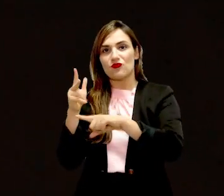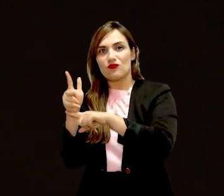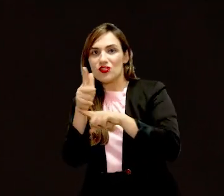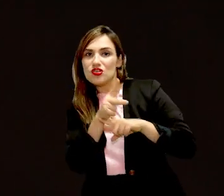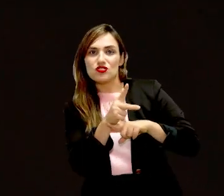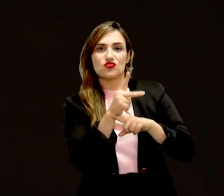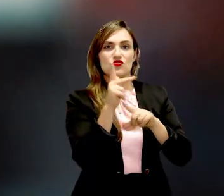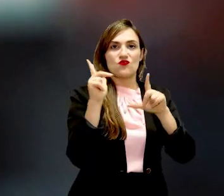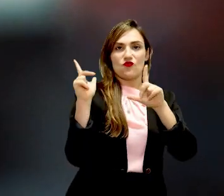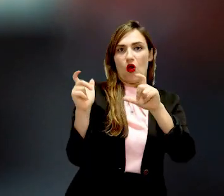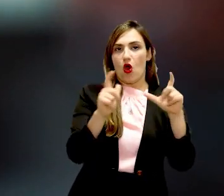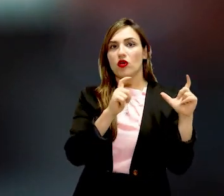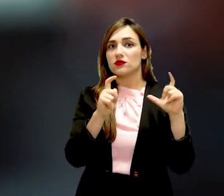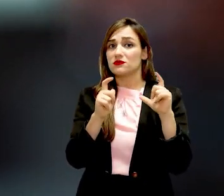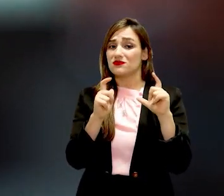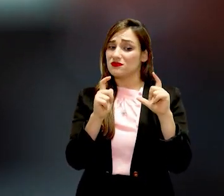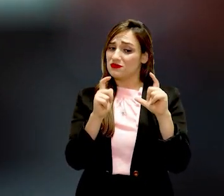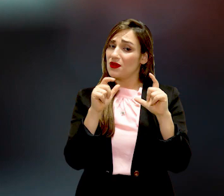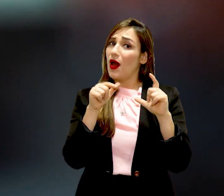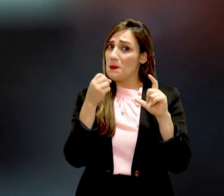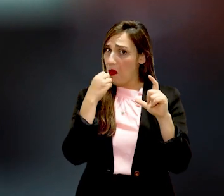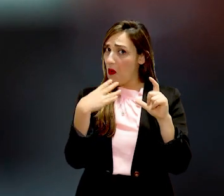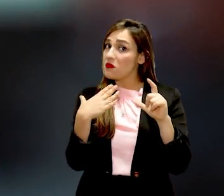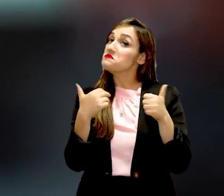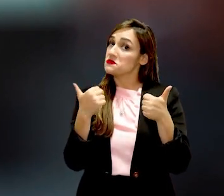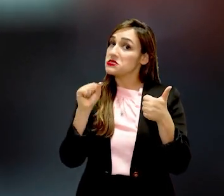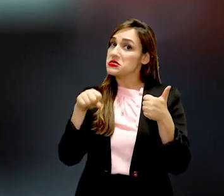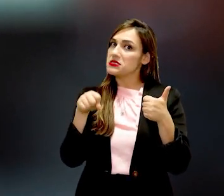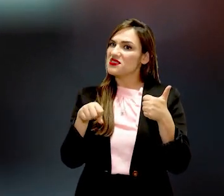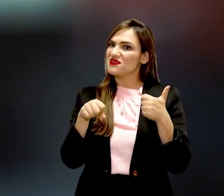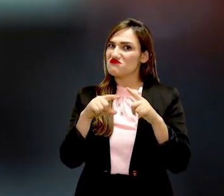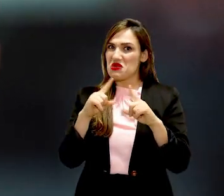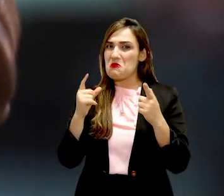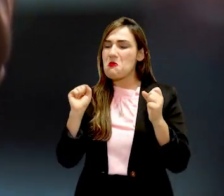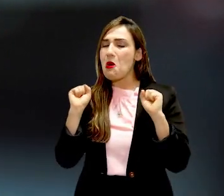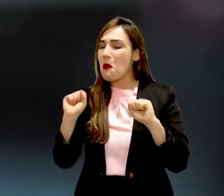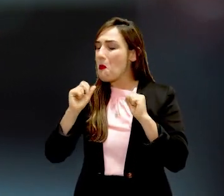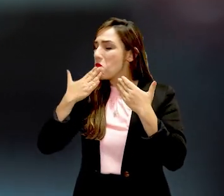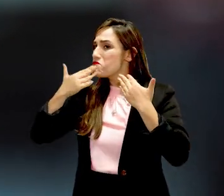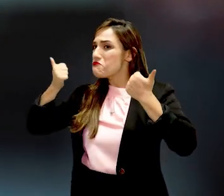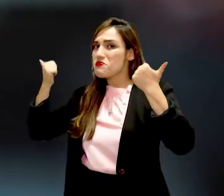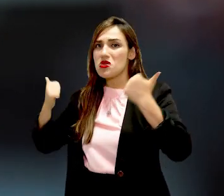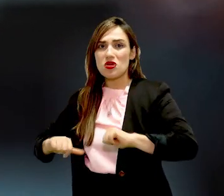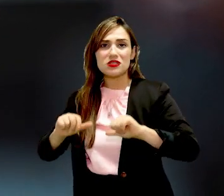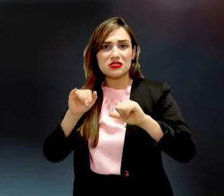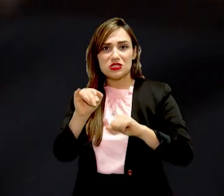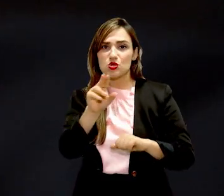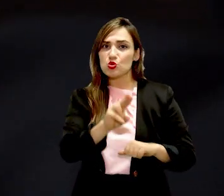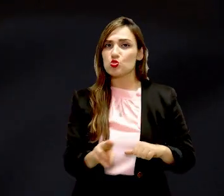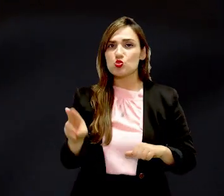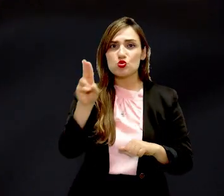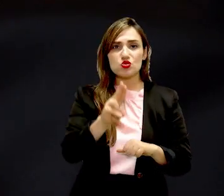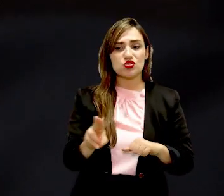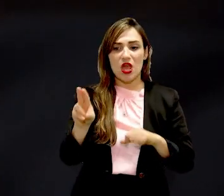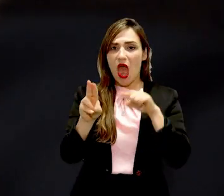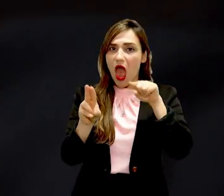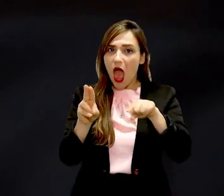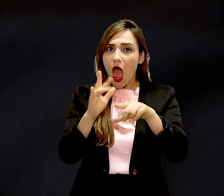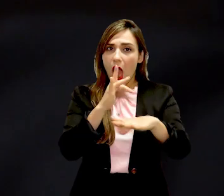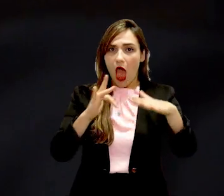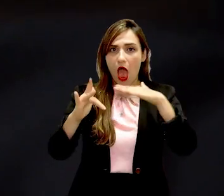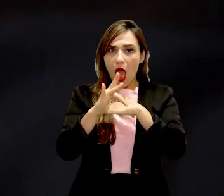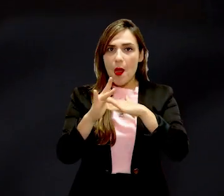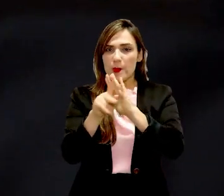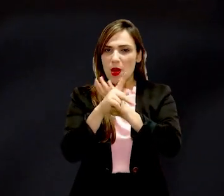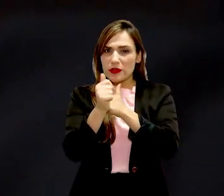vídeos e fotos, podem se tornar um verdadeiro pesadelo se as ferramentas forem utilizadas como porta de entrada para